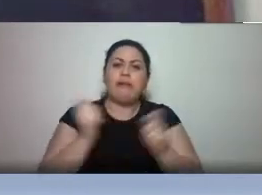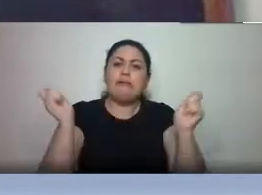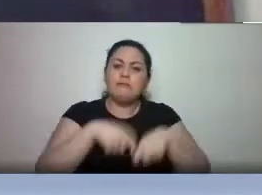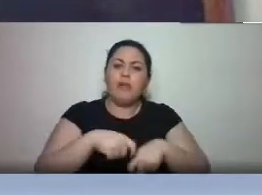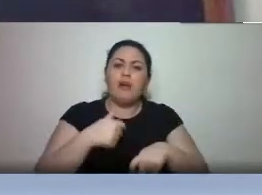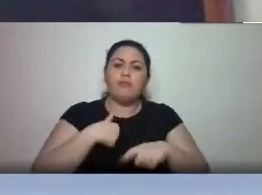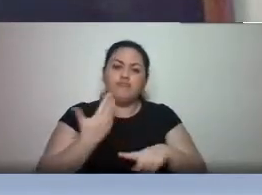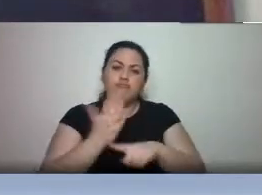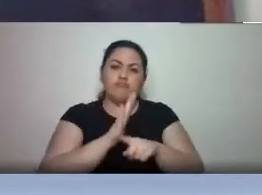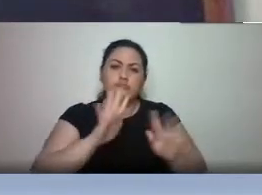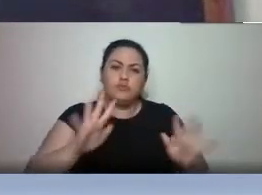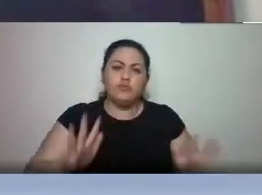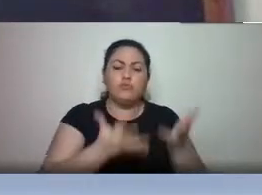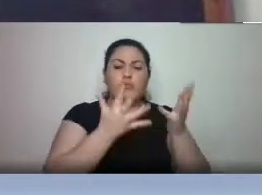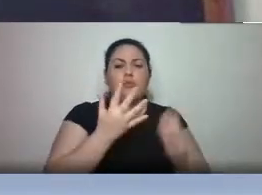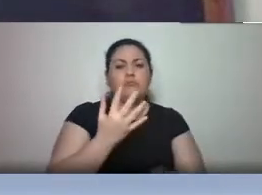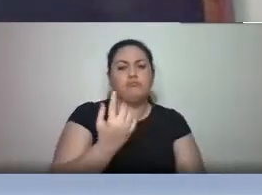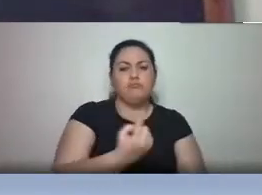e coletivo.